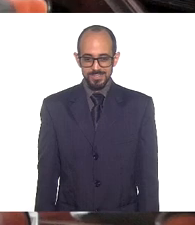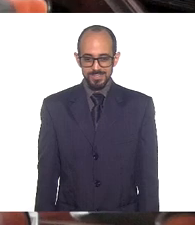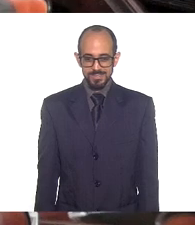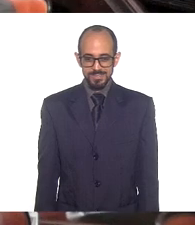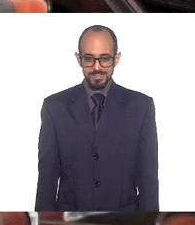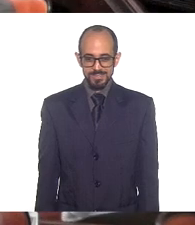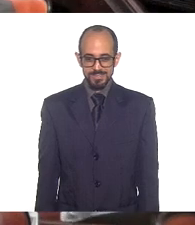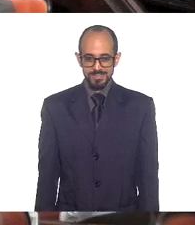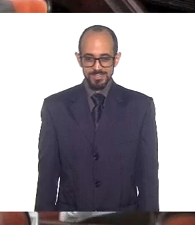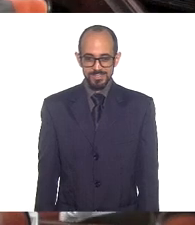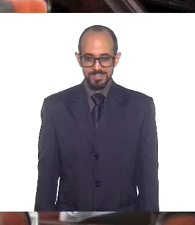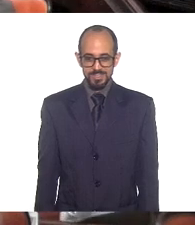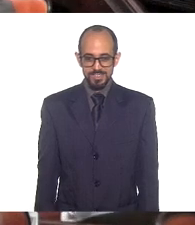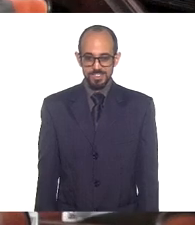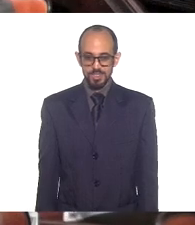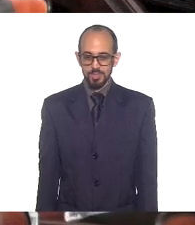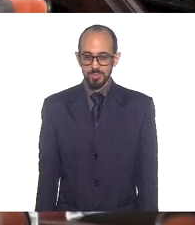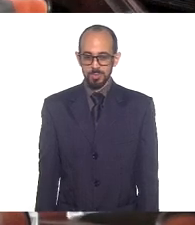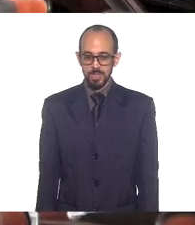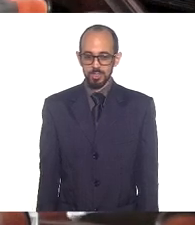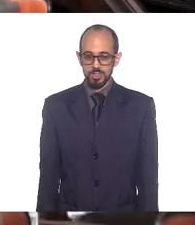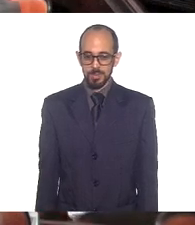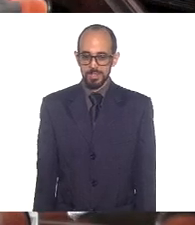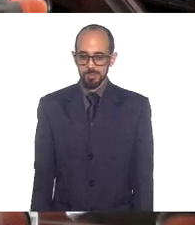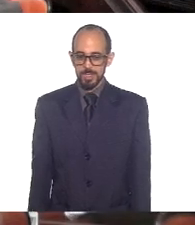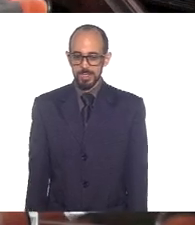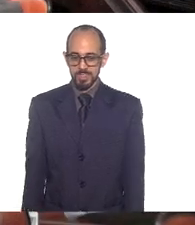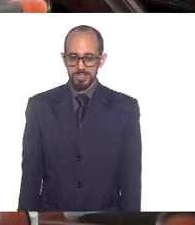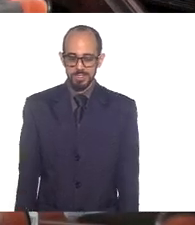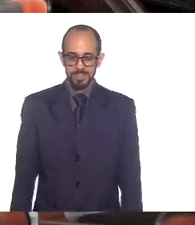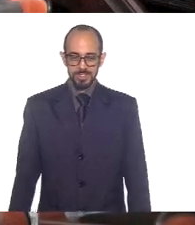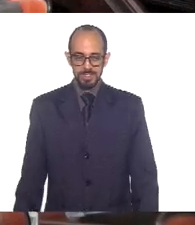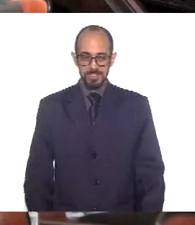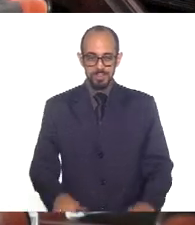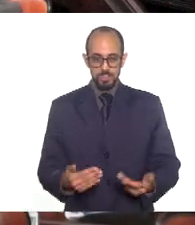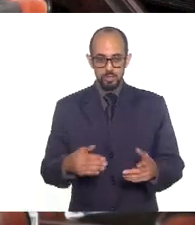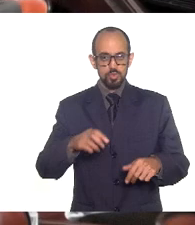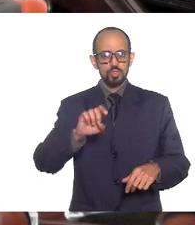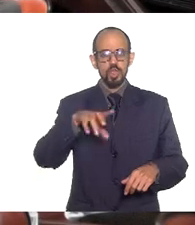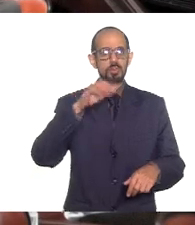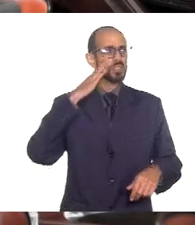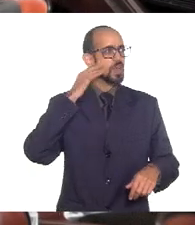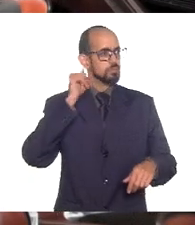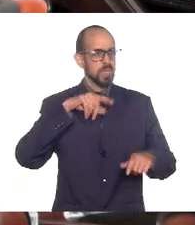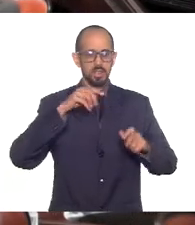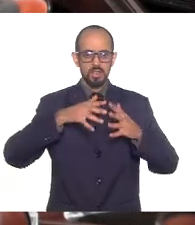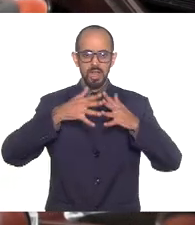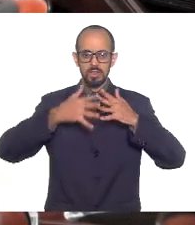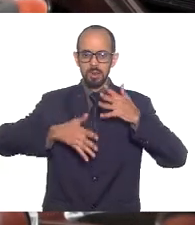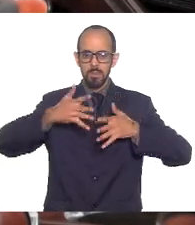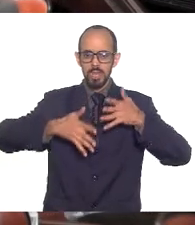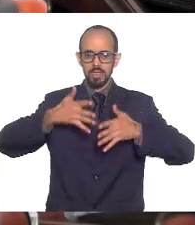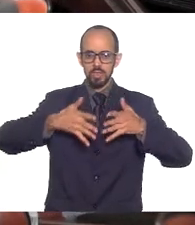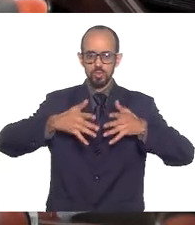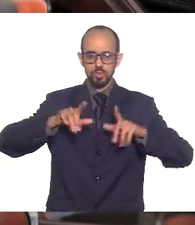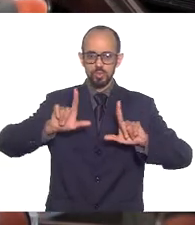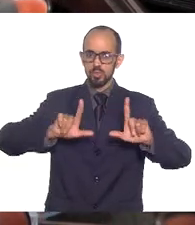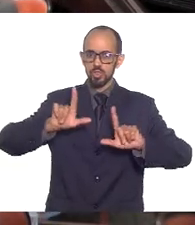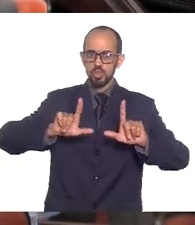E aí é só para saber tá atrapalhando aqui o monitor